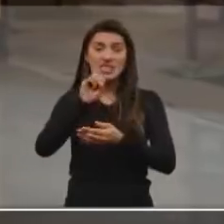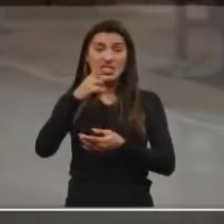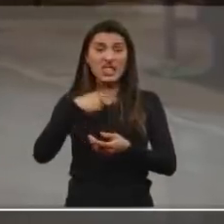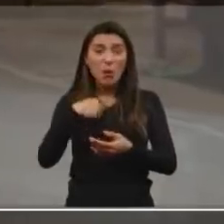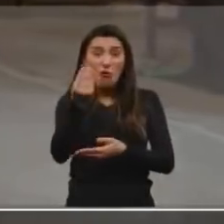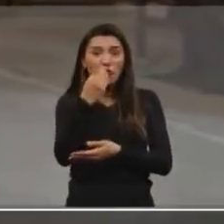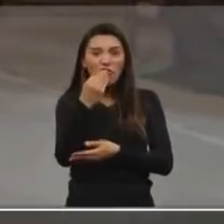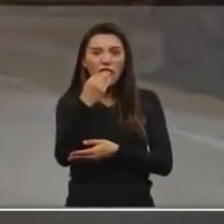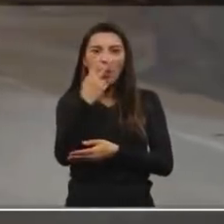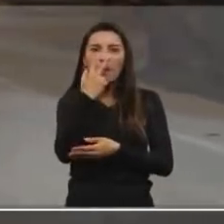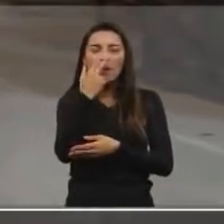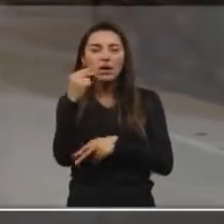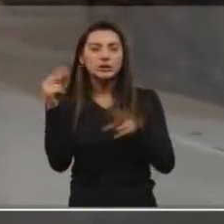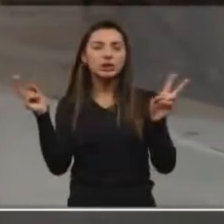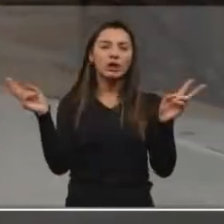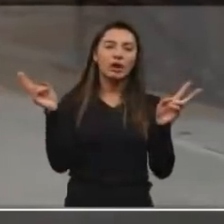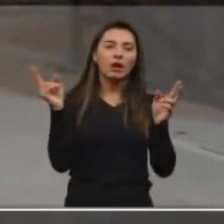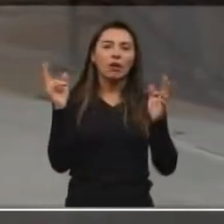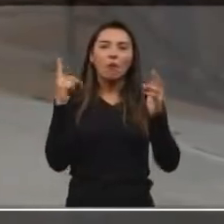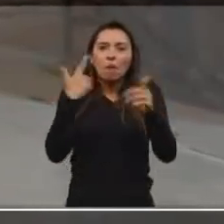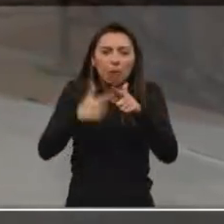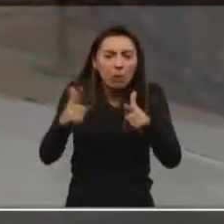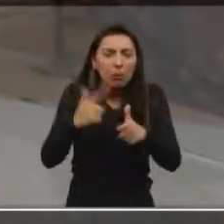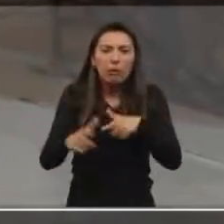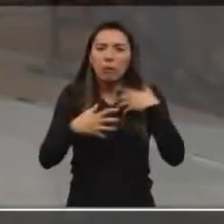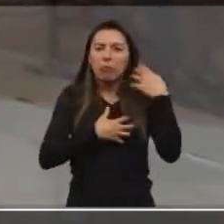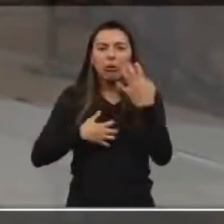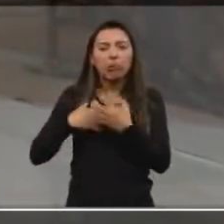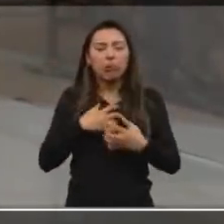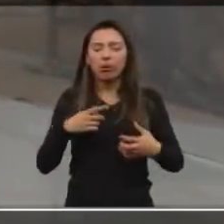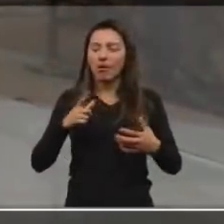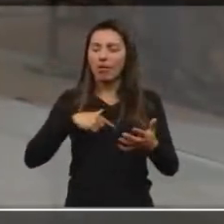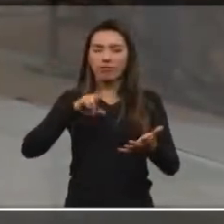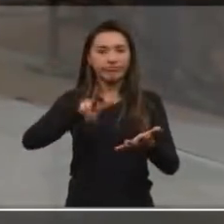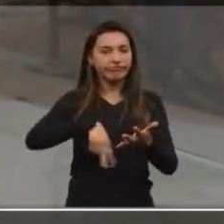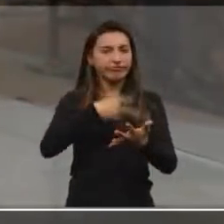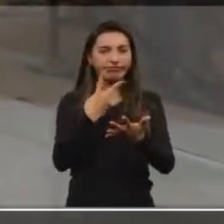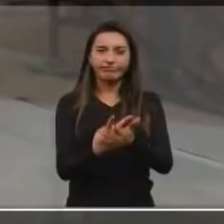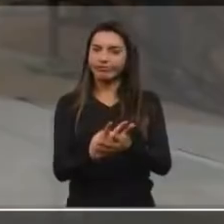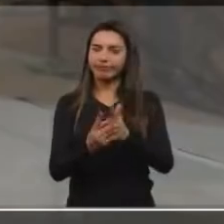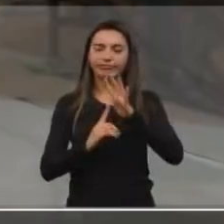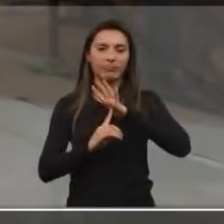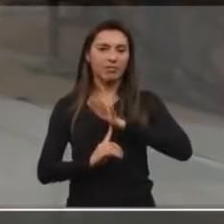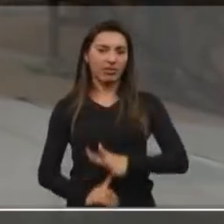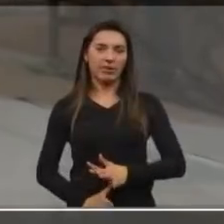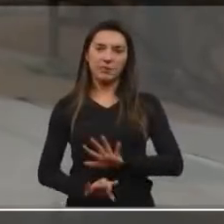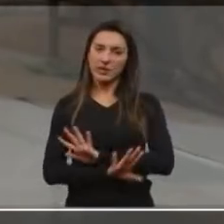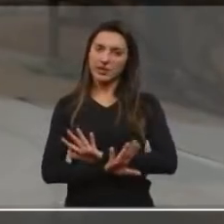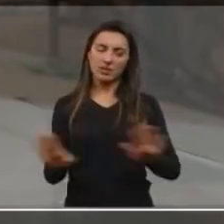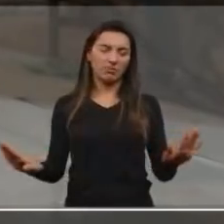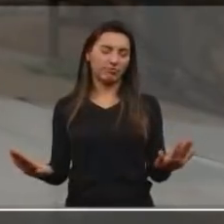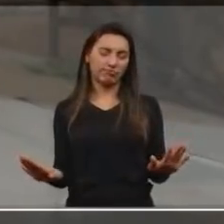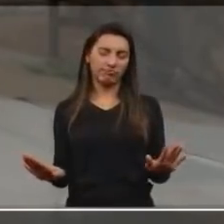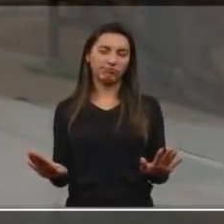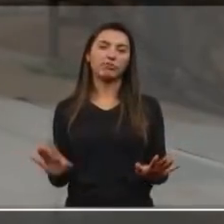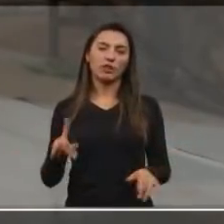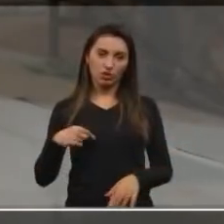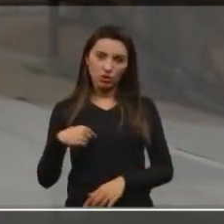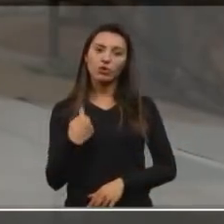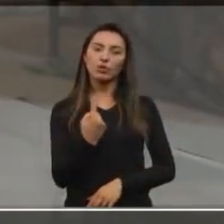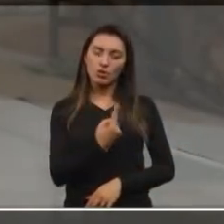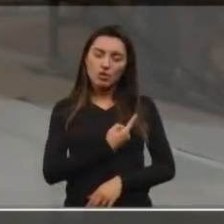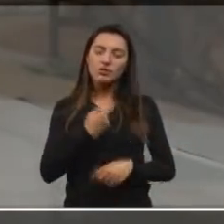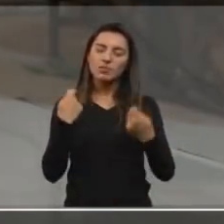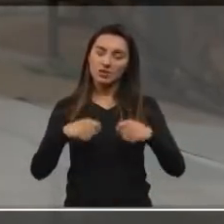que chegar e por último e depois de ter falado do evangelho que é de uma riqueza